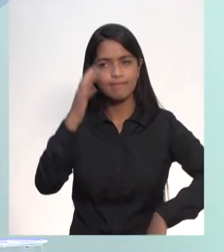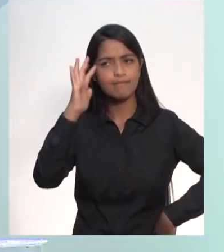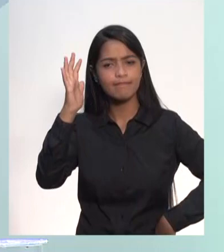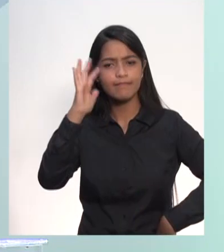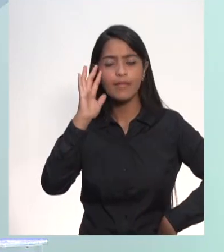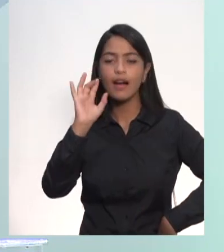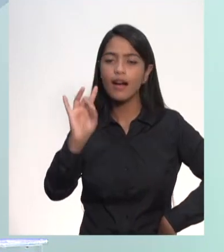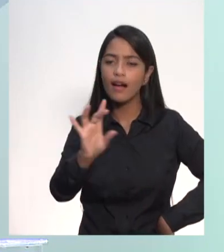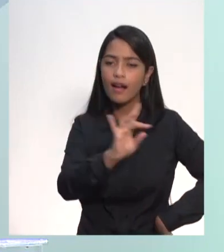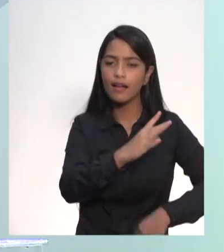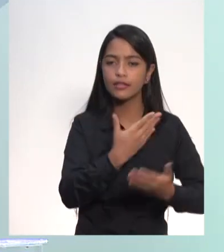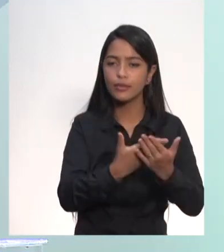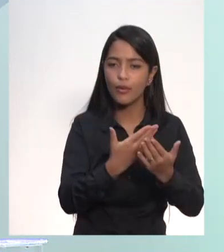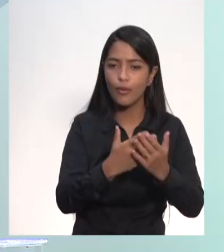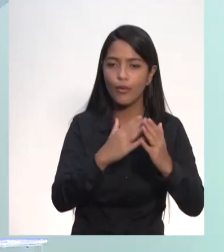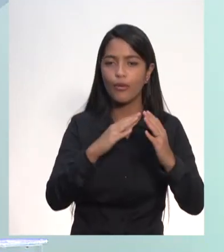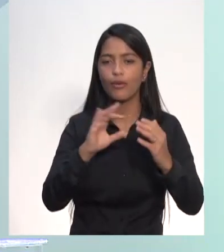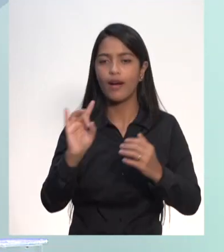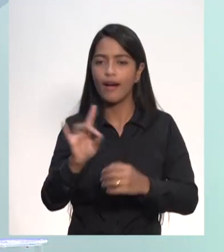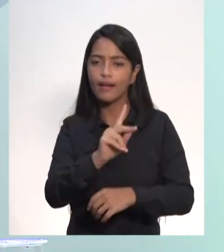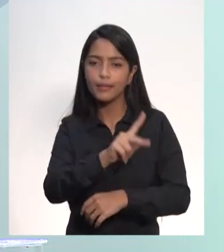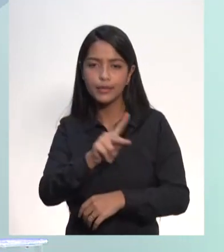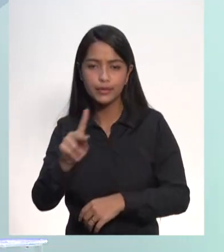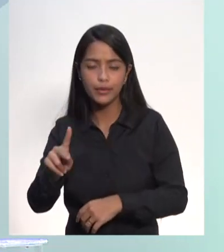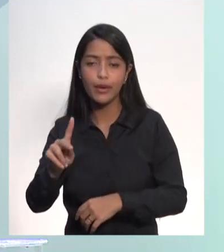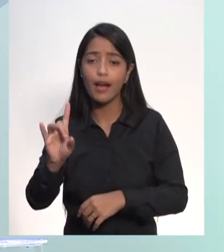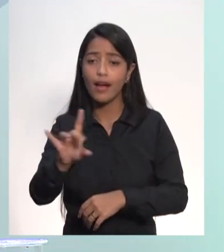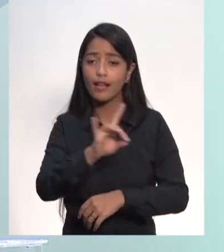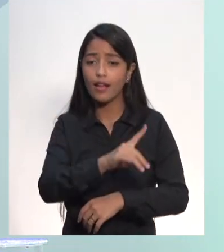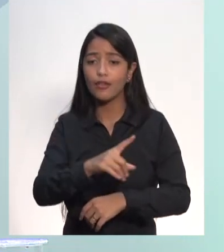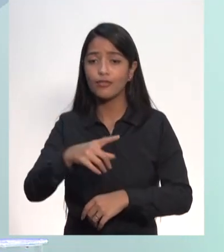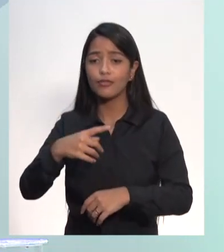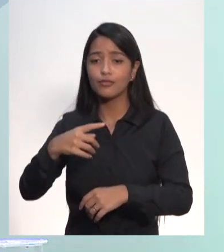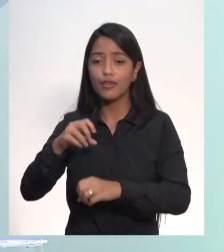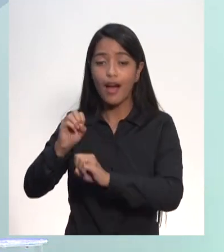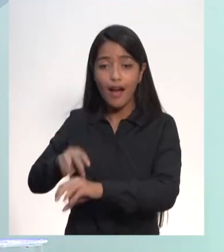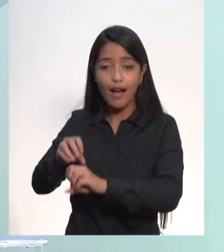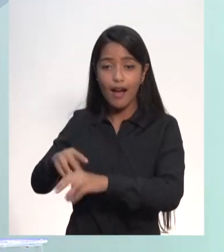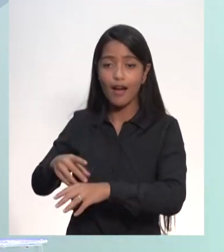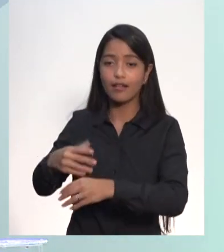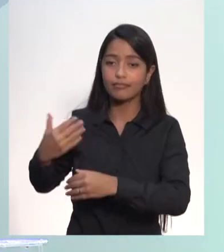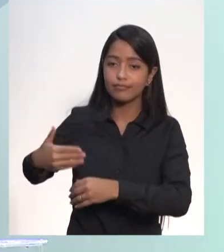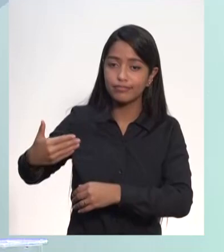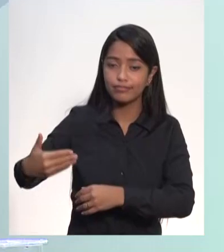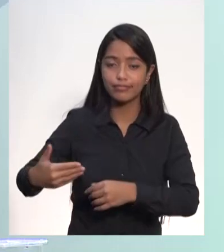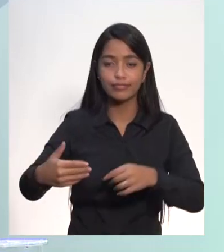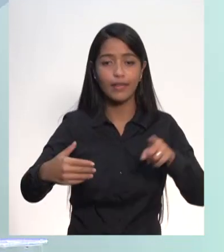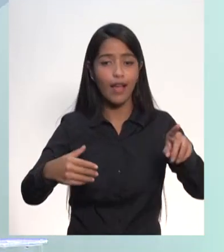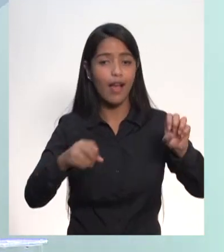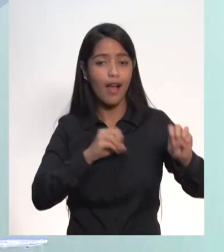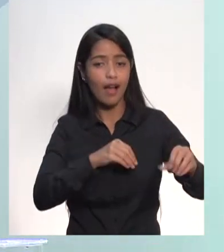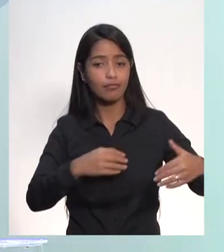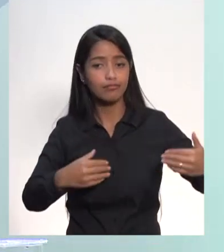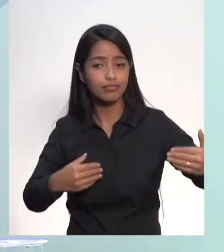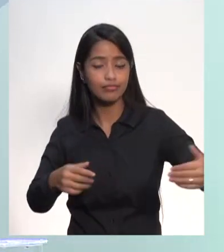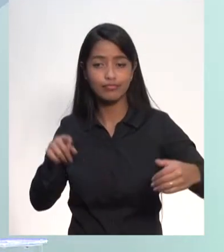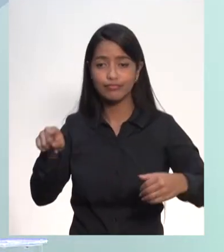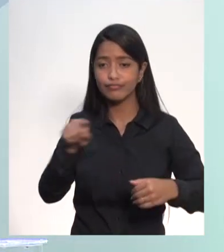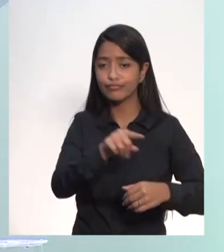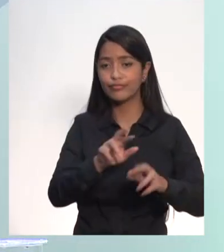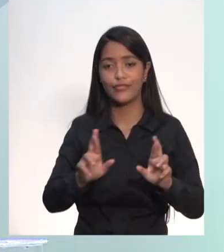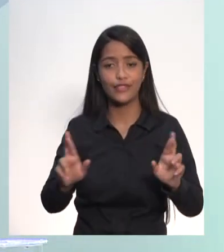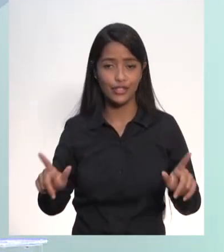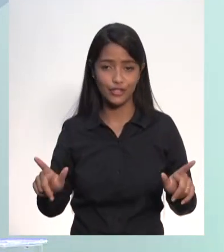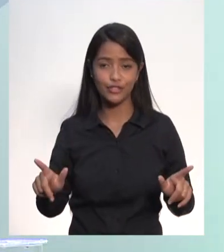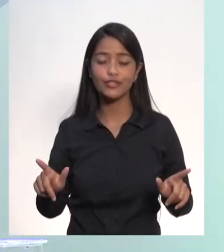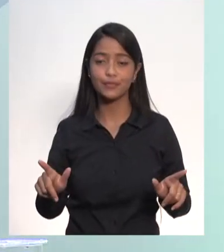escola, dependendo da série, os professores estão em momentos diferentes. Então, todas essas atividades, elas podem